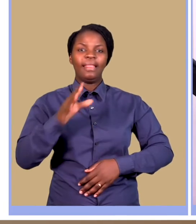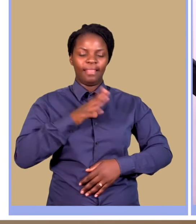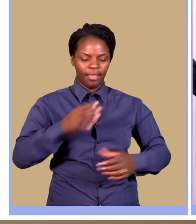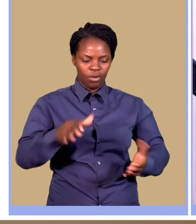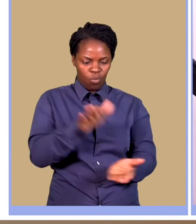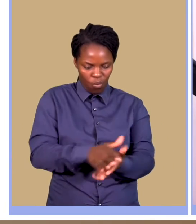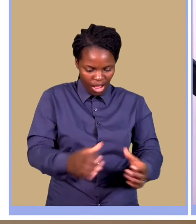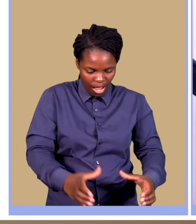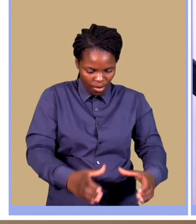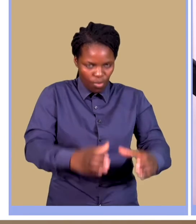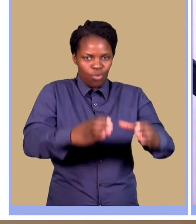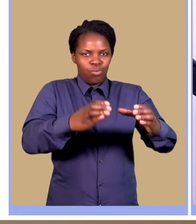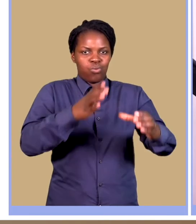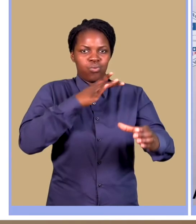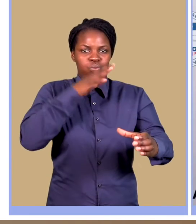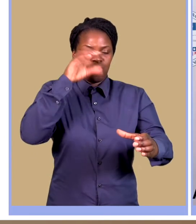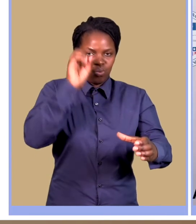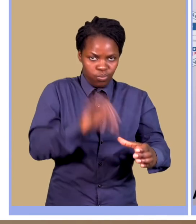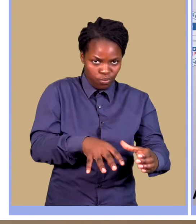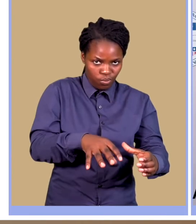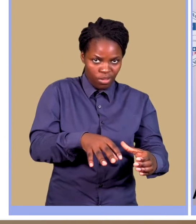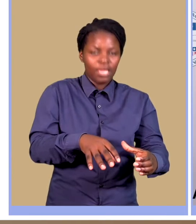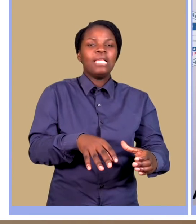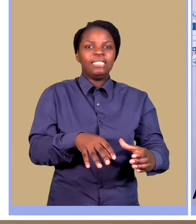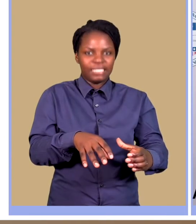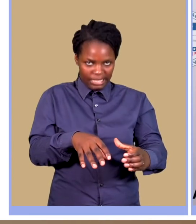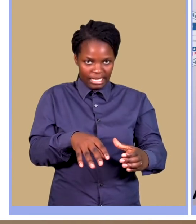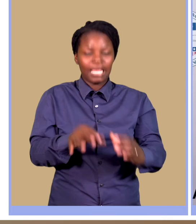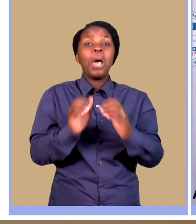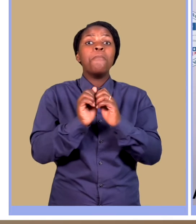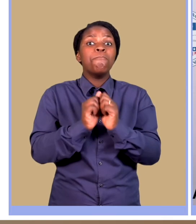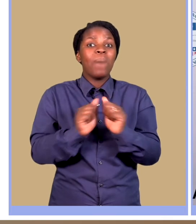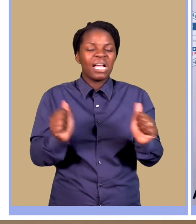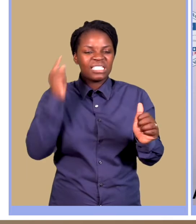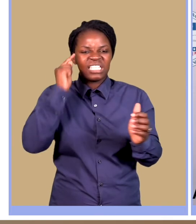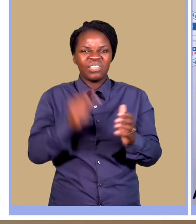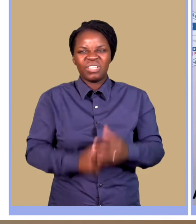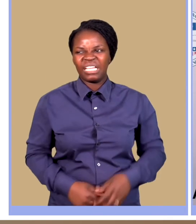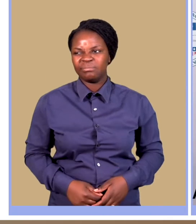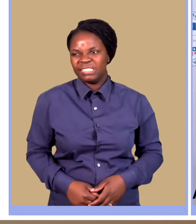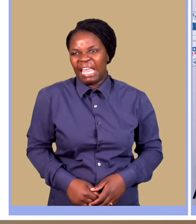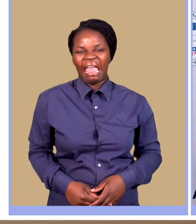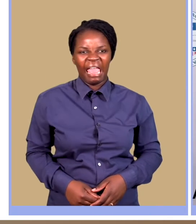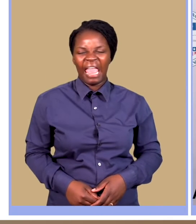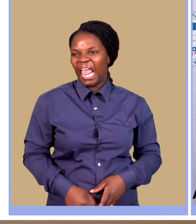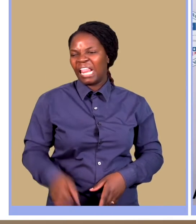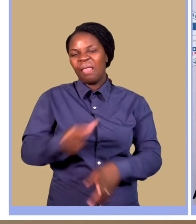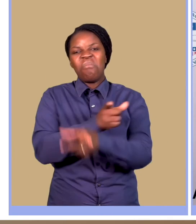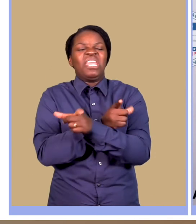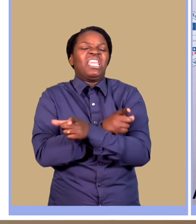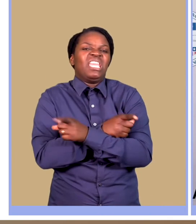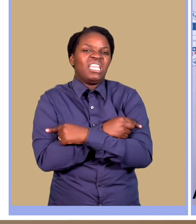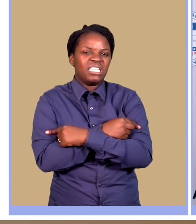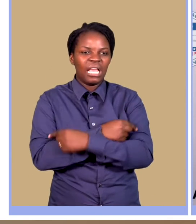mas é aquela preguiça das pessoas, às vezes ter que me deslocar daqui para ali é fatigante. Então a